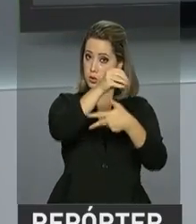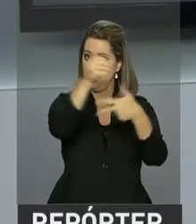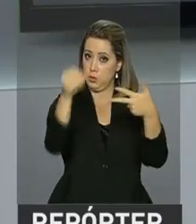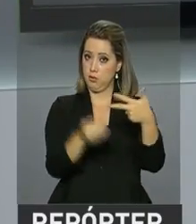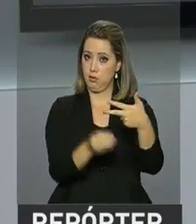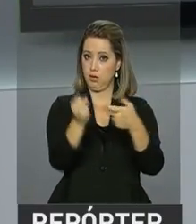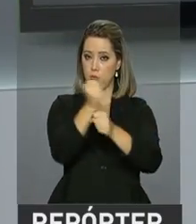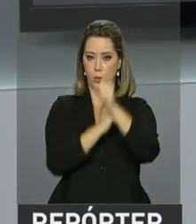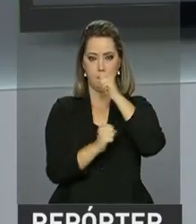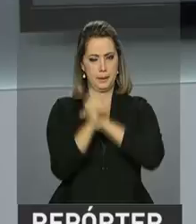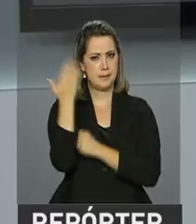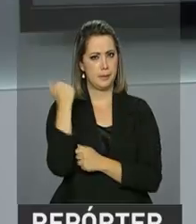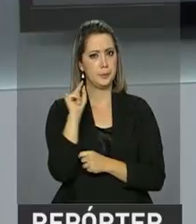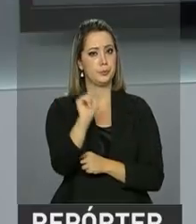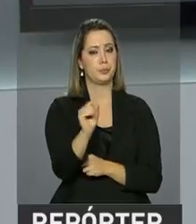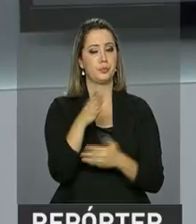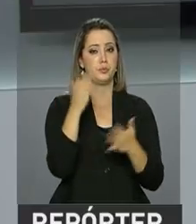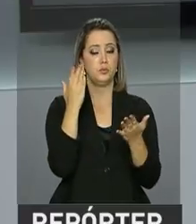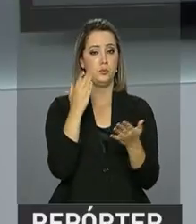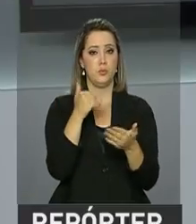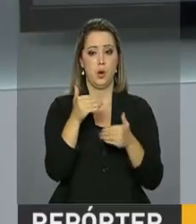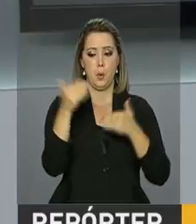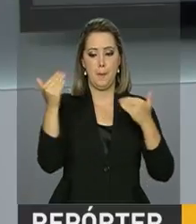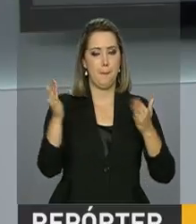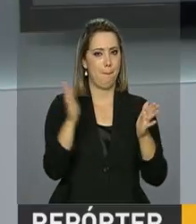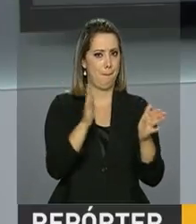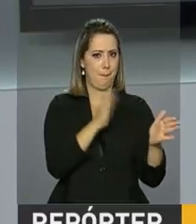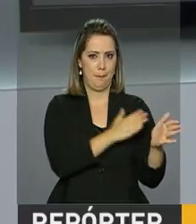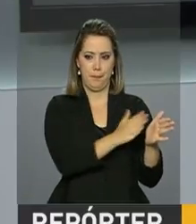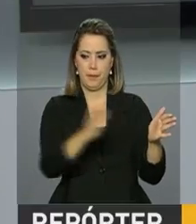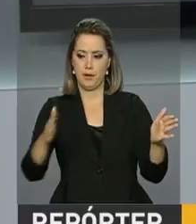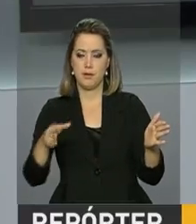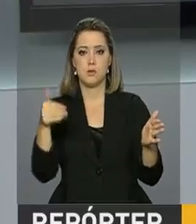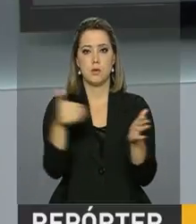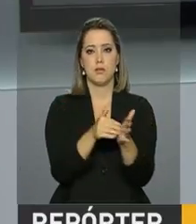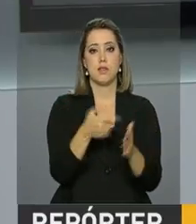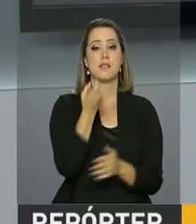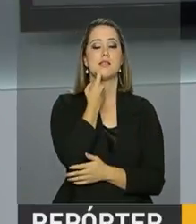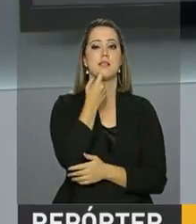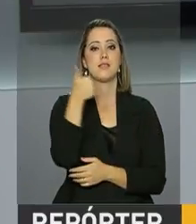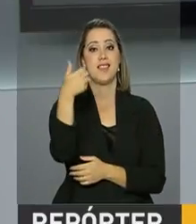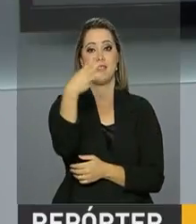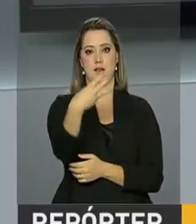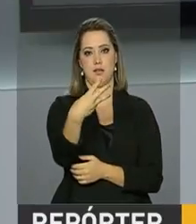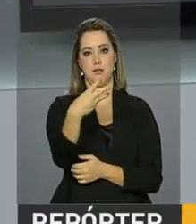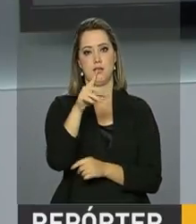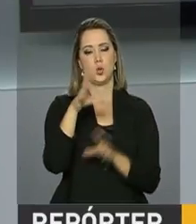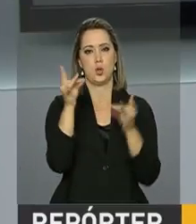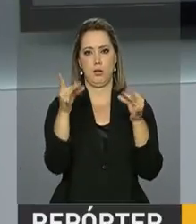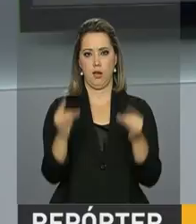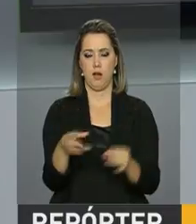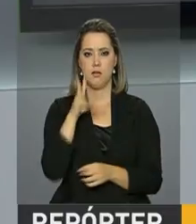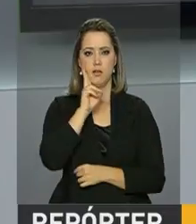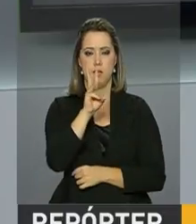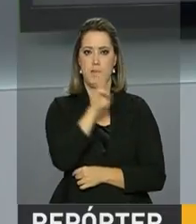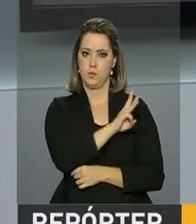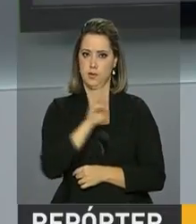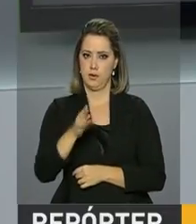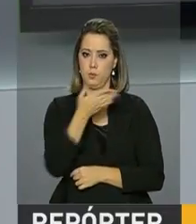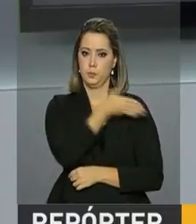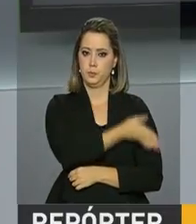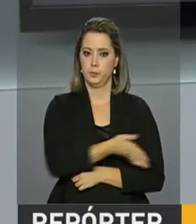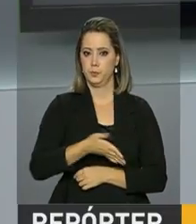2016 o prazo vai até a próxima terça-feira dia 13 e para todos os detalhes é só acessar